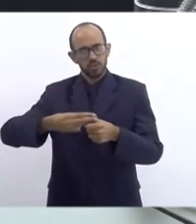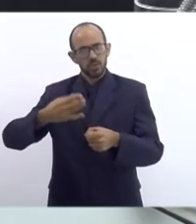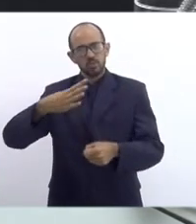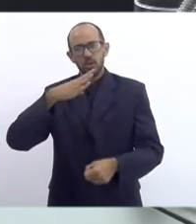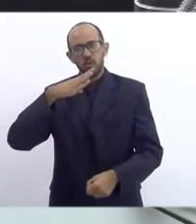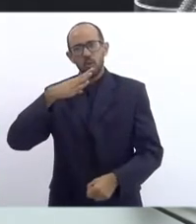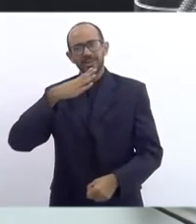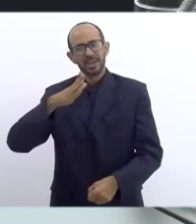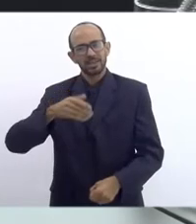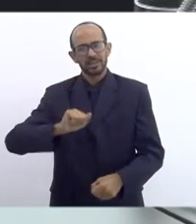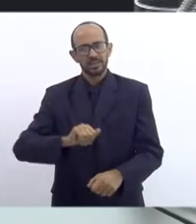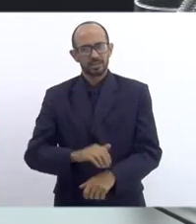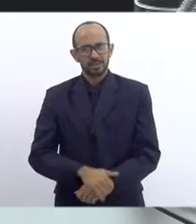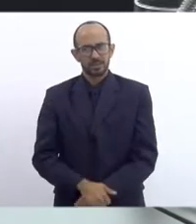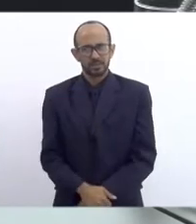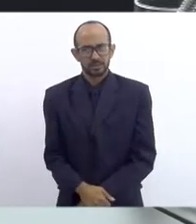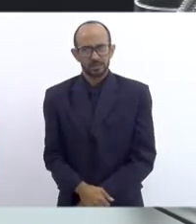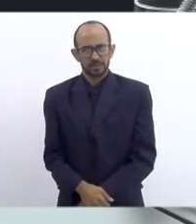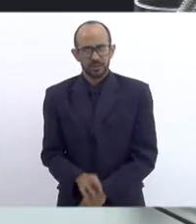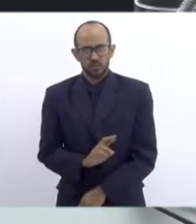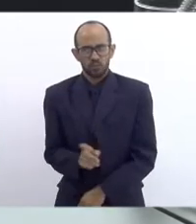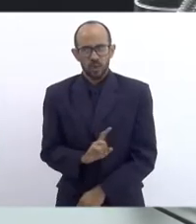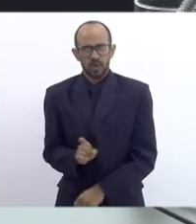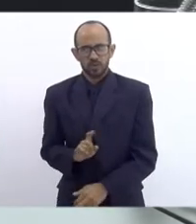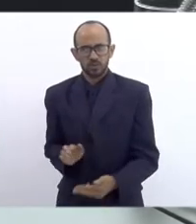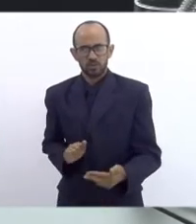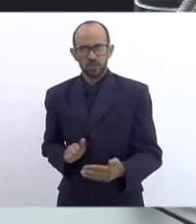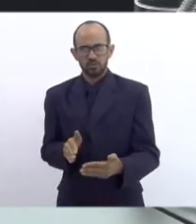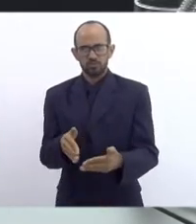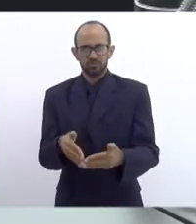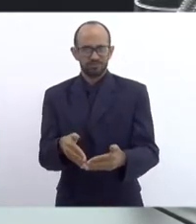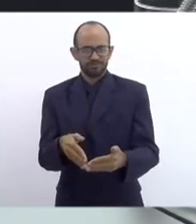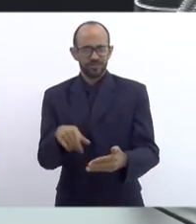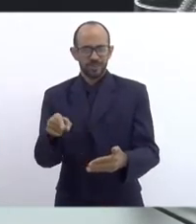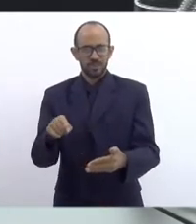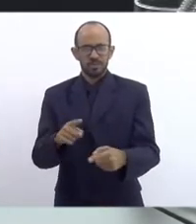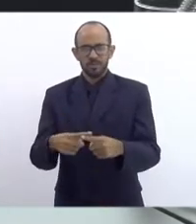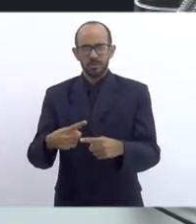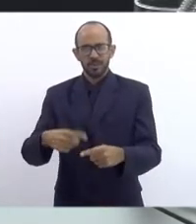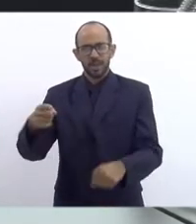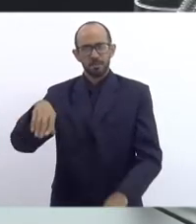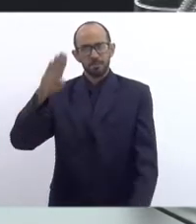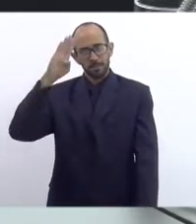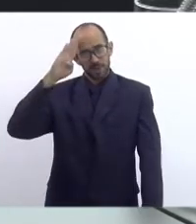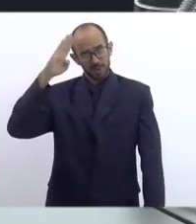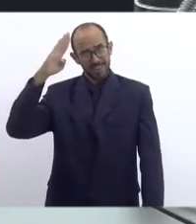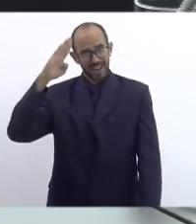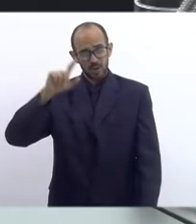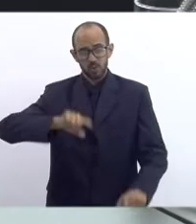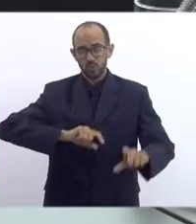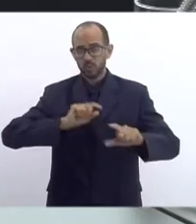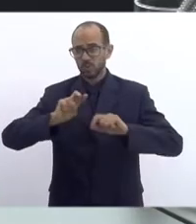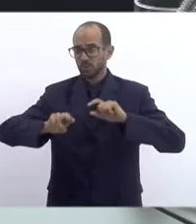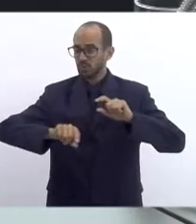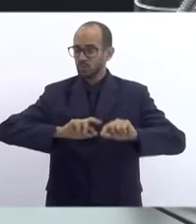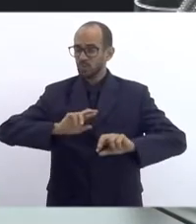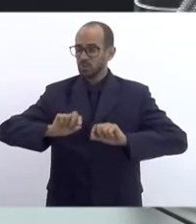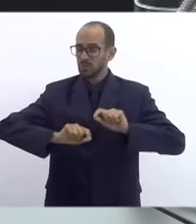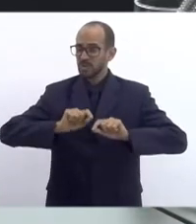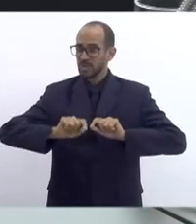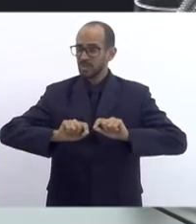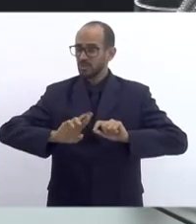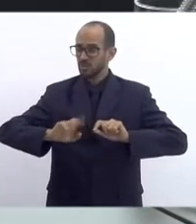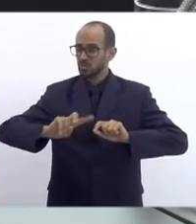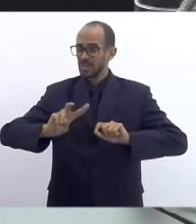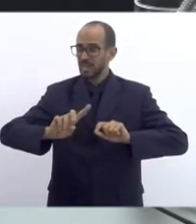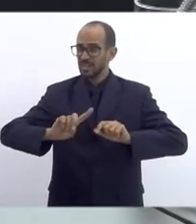em tese, no seu município de destino. Vou acompanhar a votação. Vou acompanhar, e, além do mais, é prioritariamente, não é obrigatoriamente.